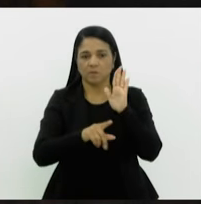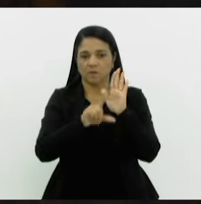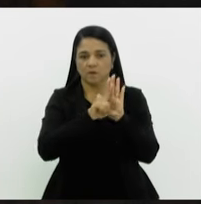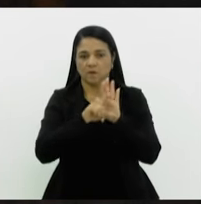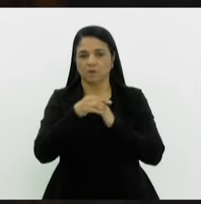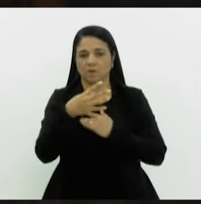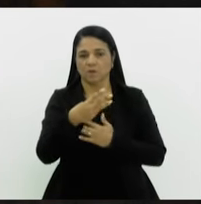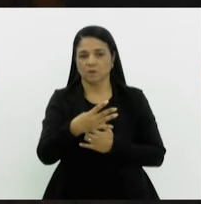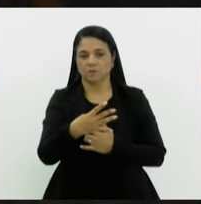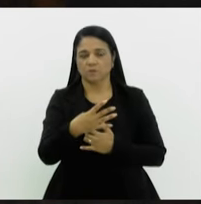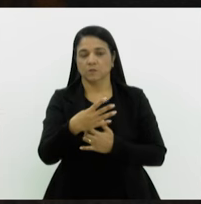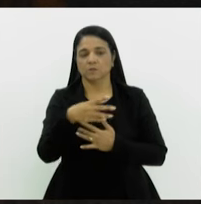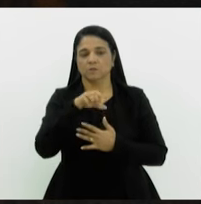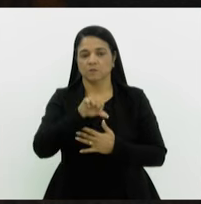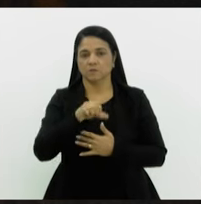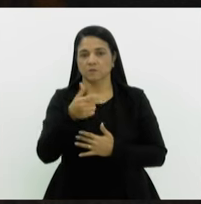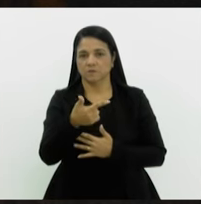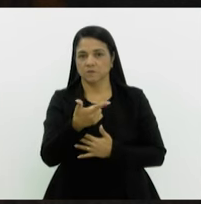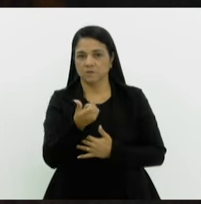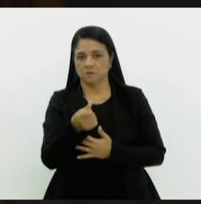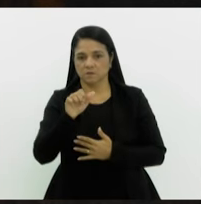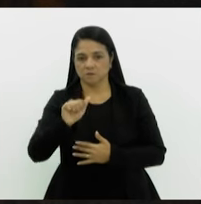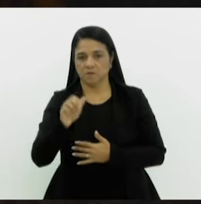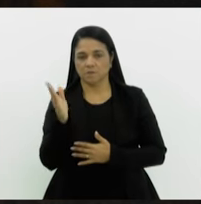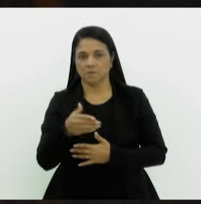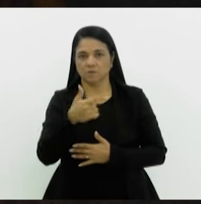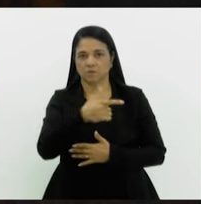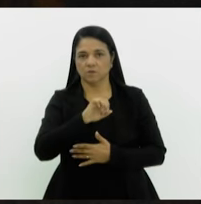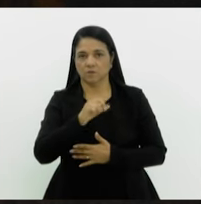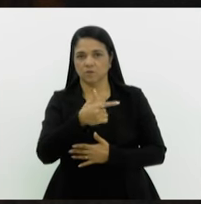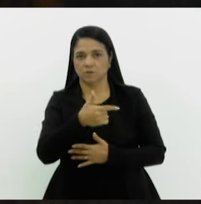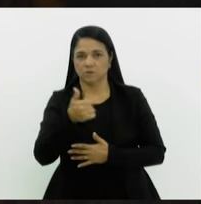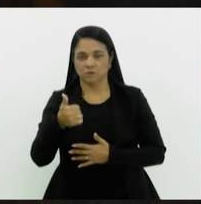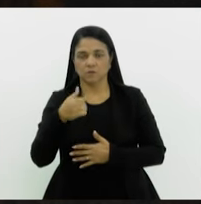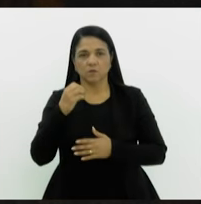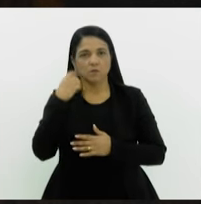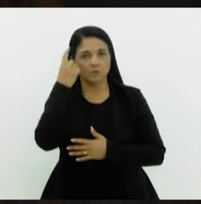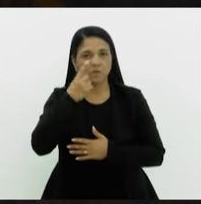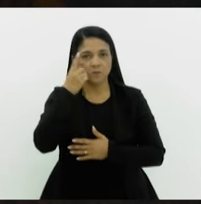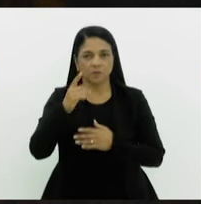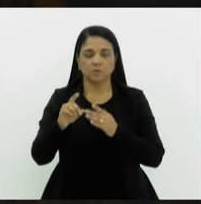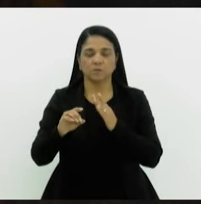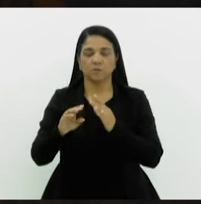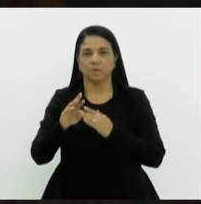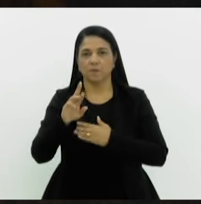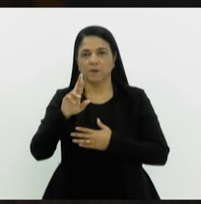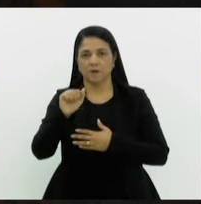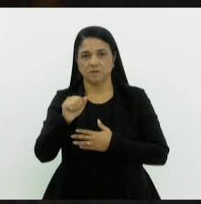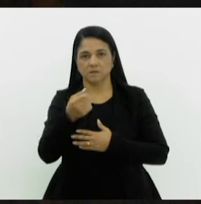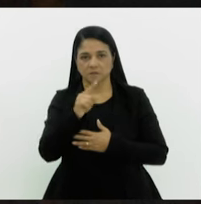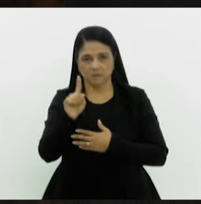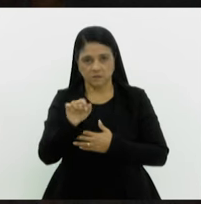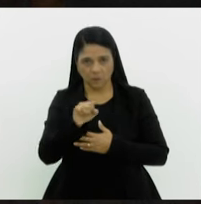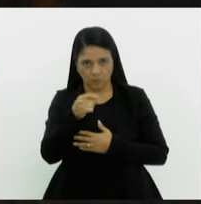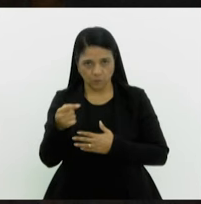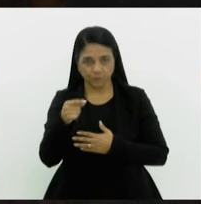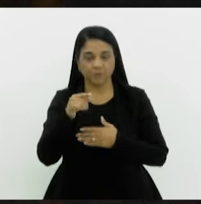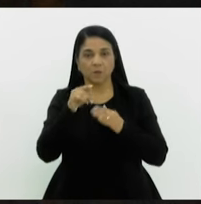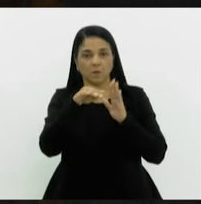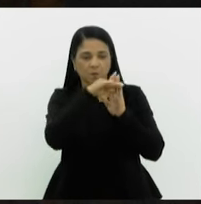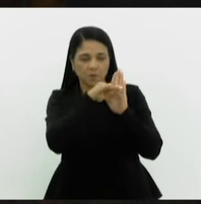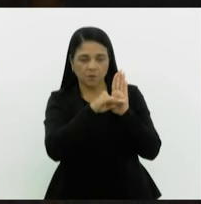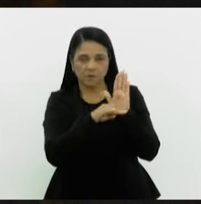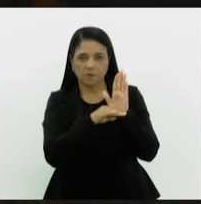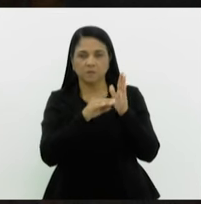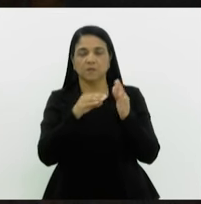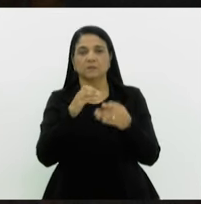número 4.926-A de 2021, de autoria do deputado Brazão, que dispõe sobre o programa